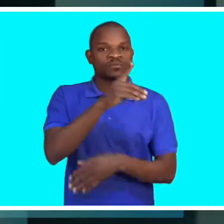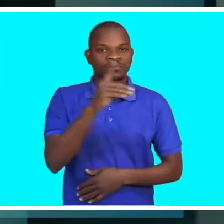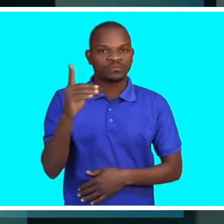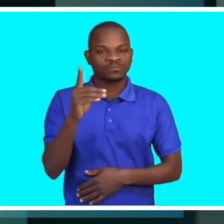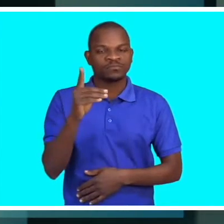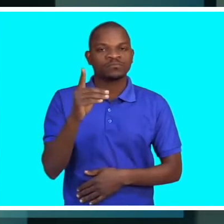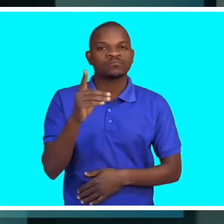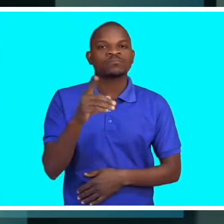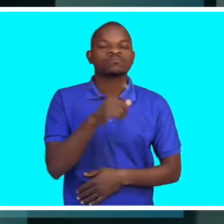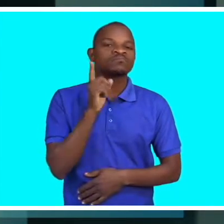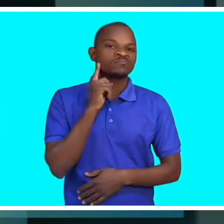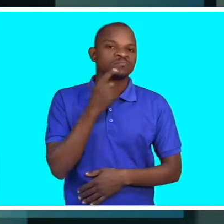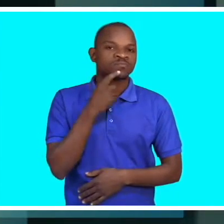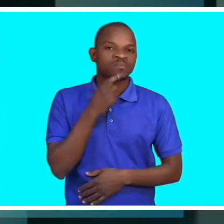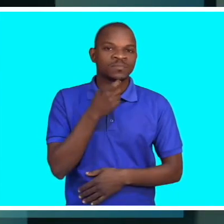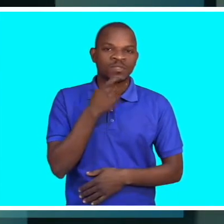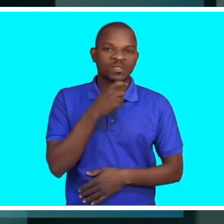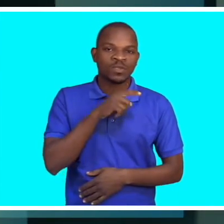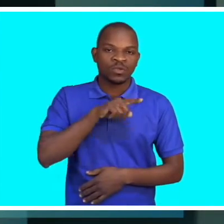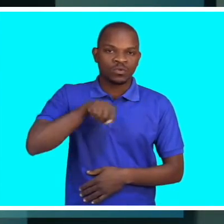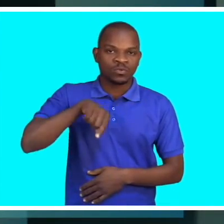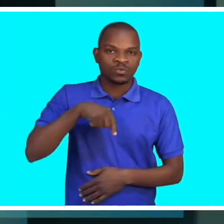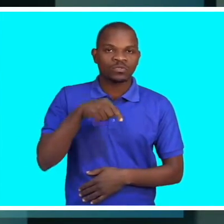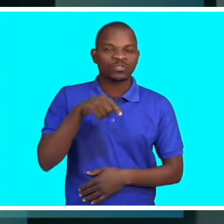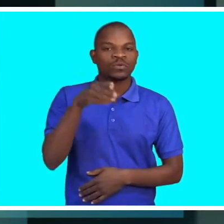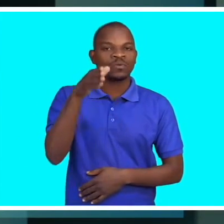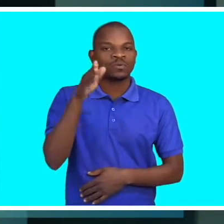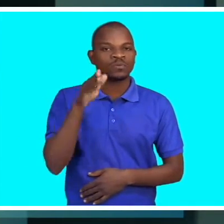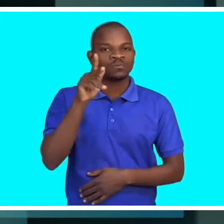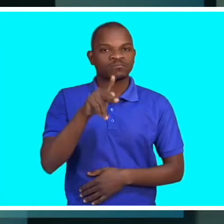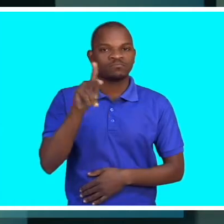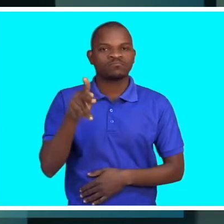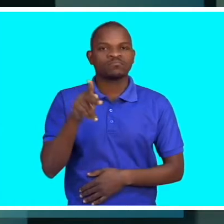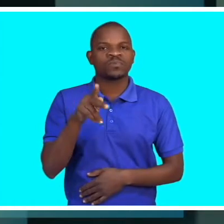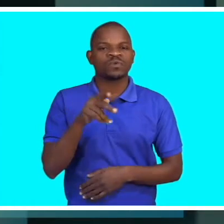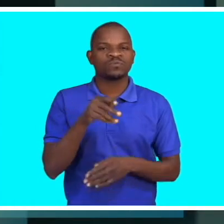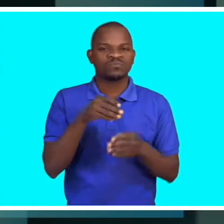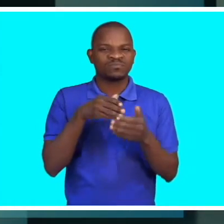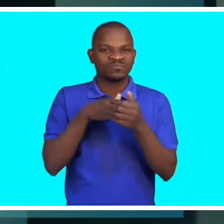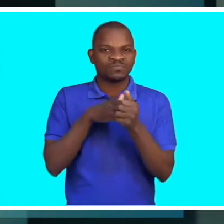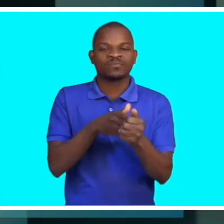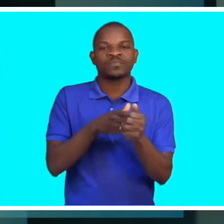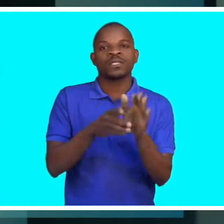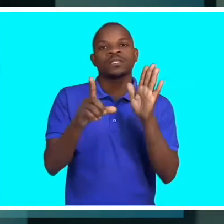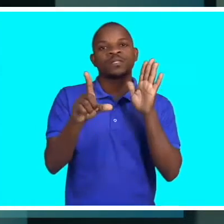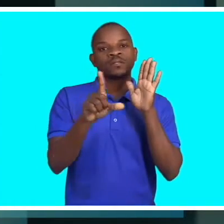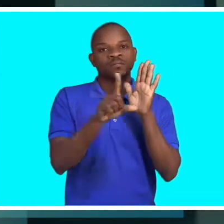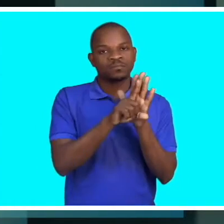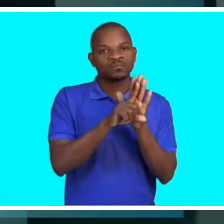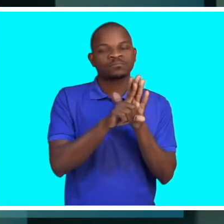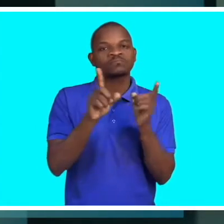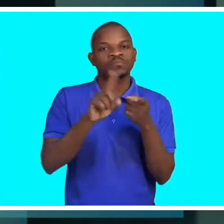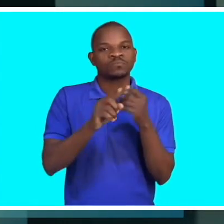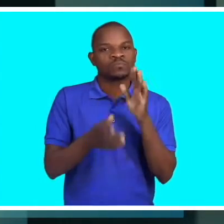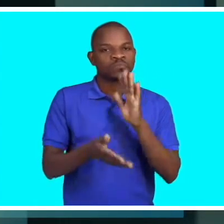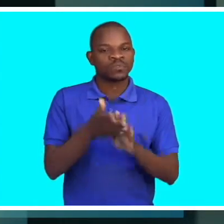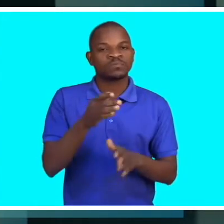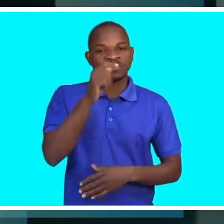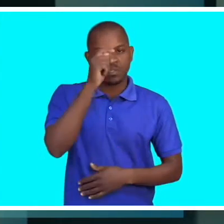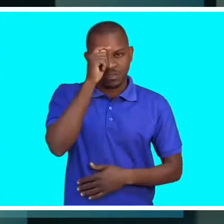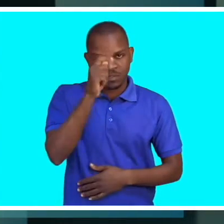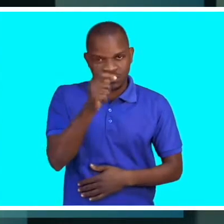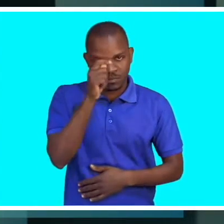Cunhaca observa aquilo que a lei prevê e respeita aquilo